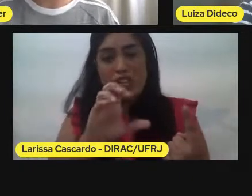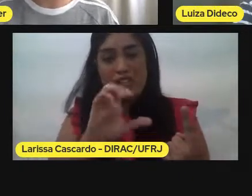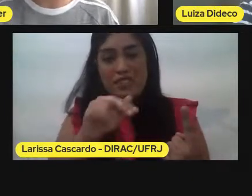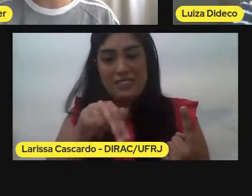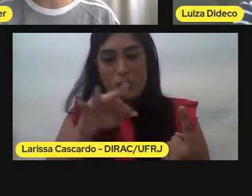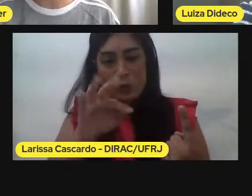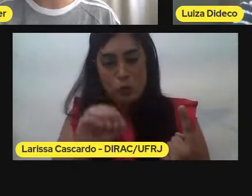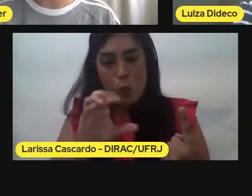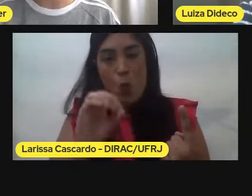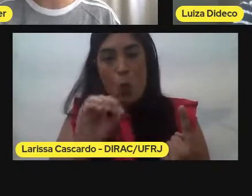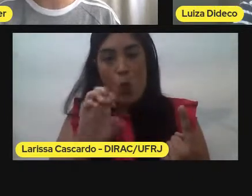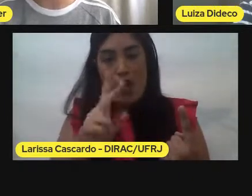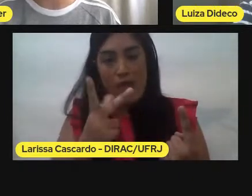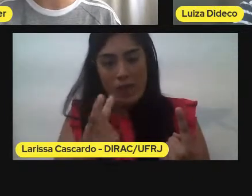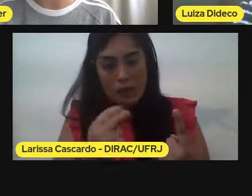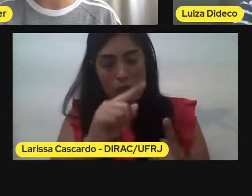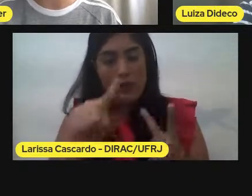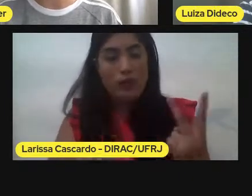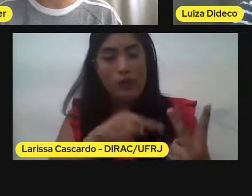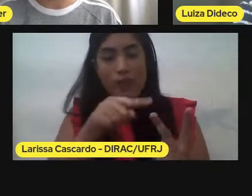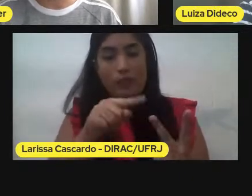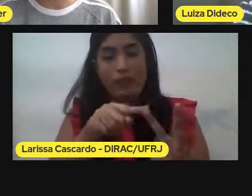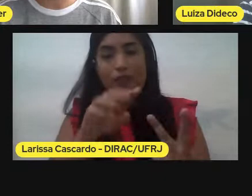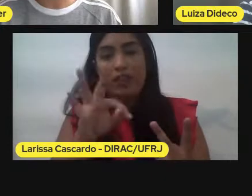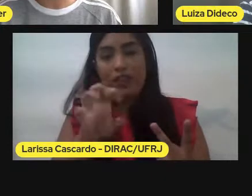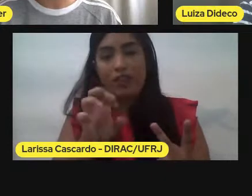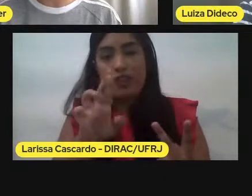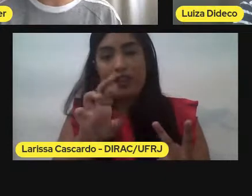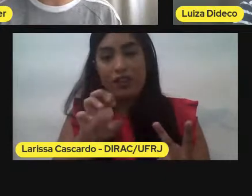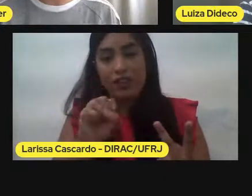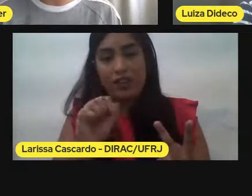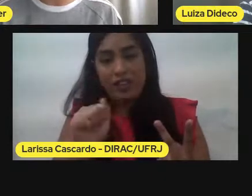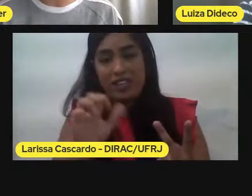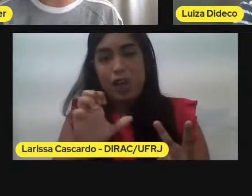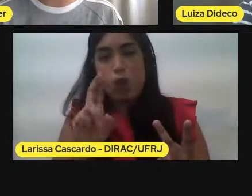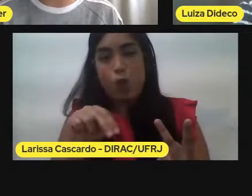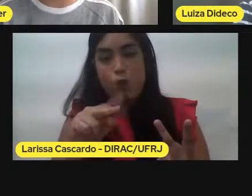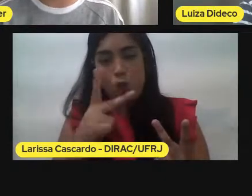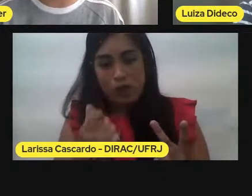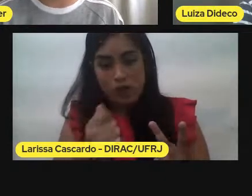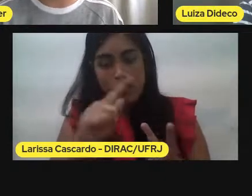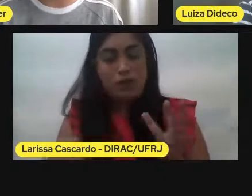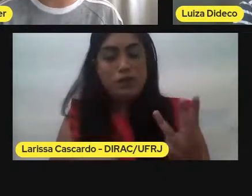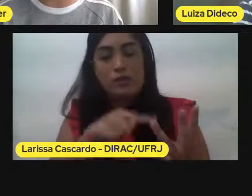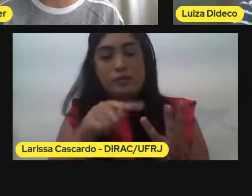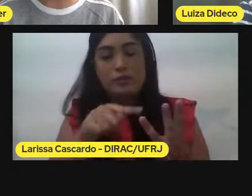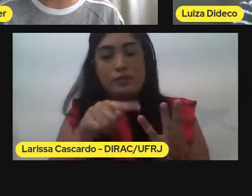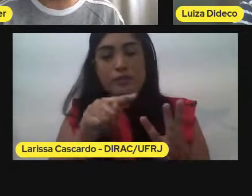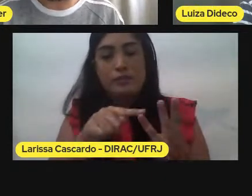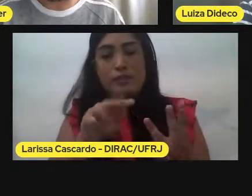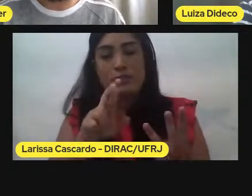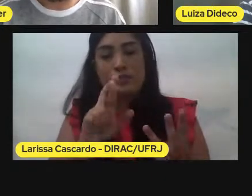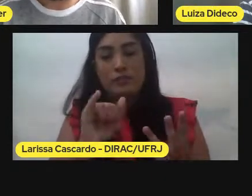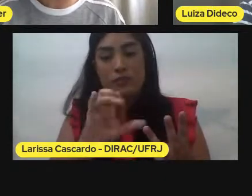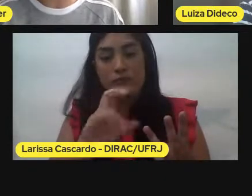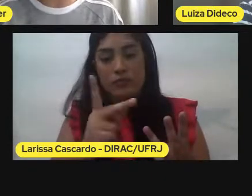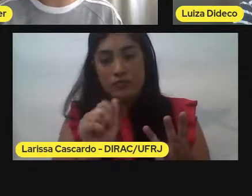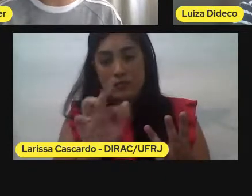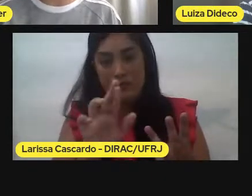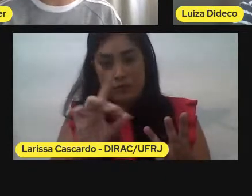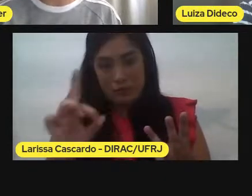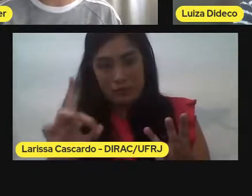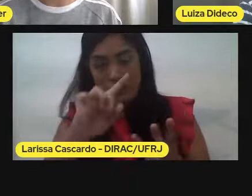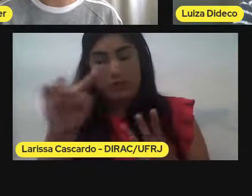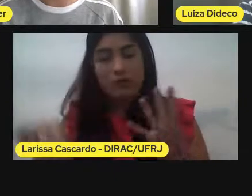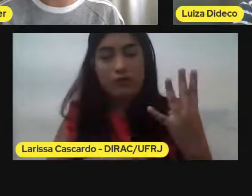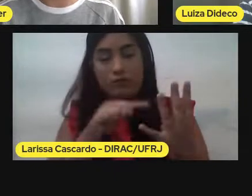a segunda edição, compilada pela Teresa Sobral Cunha; a terceira edição, compilada pelo Richard Zenith; e a